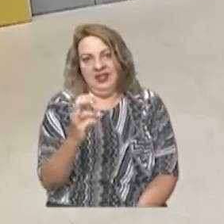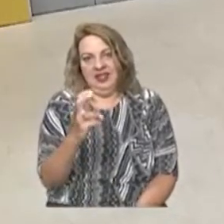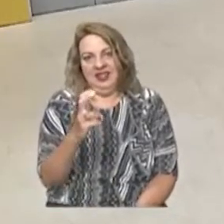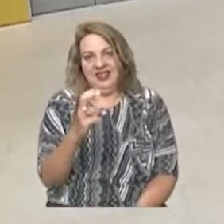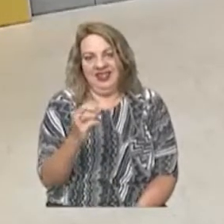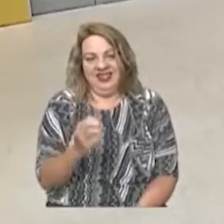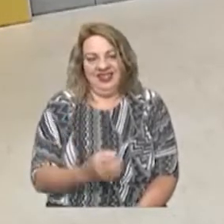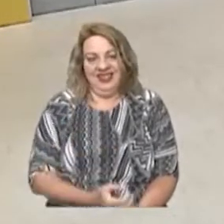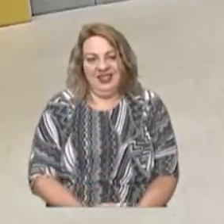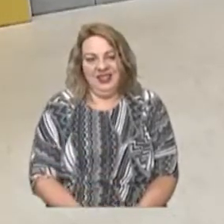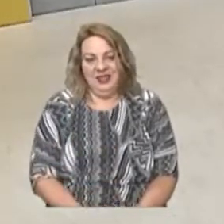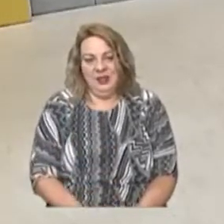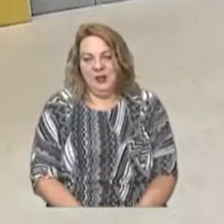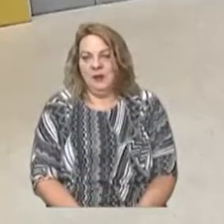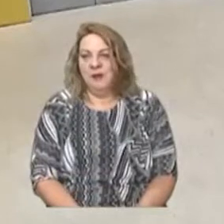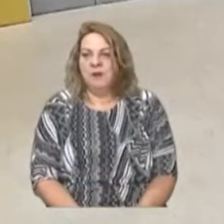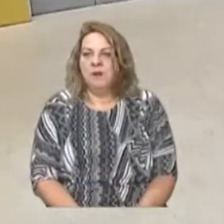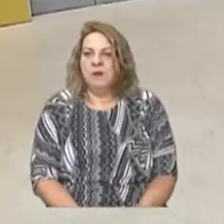número 50,